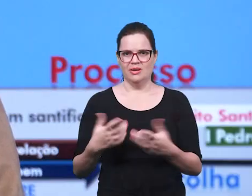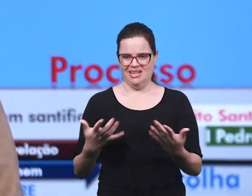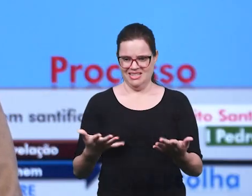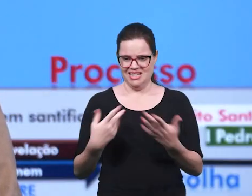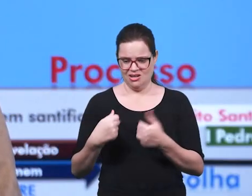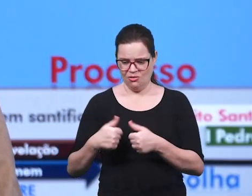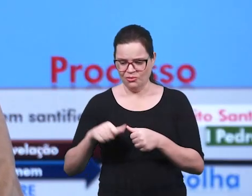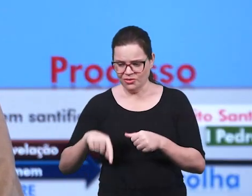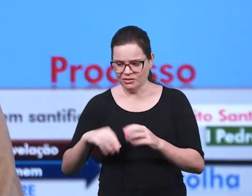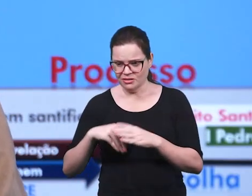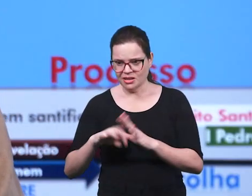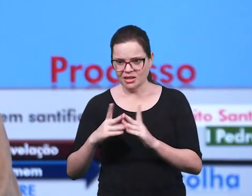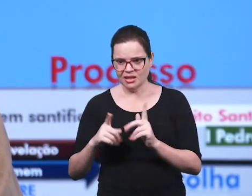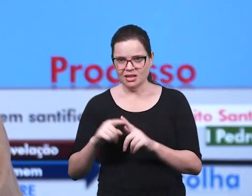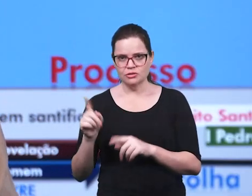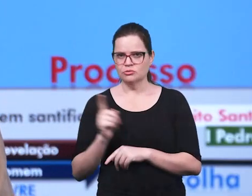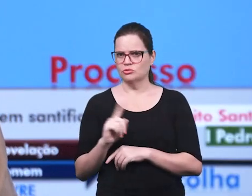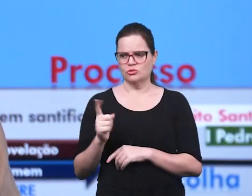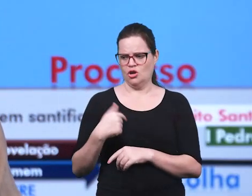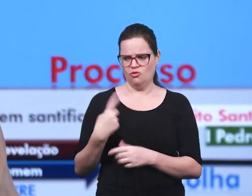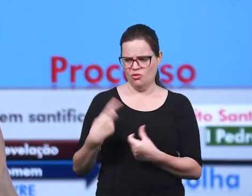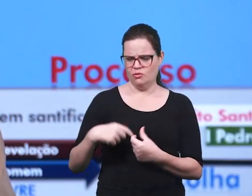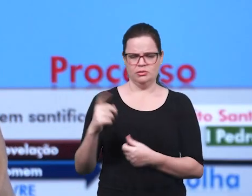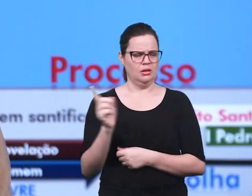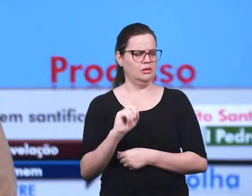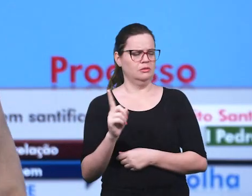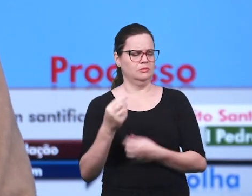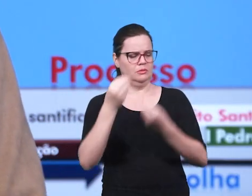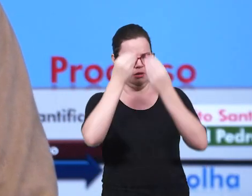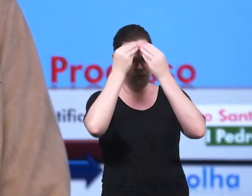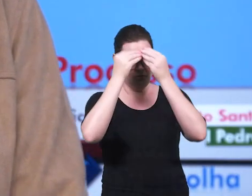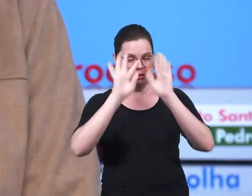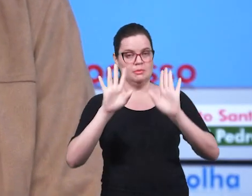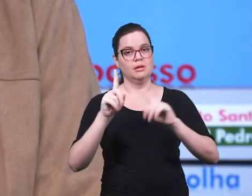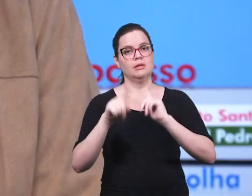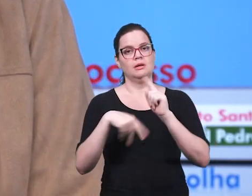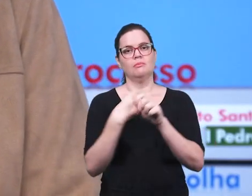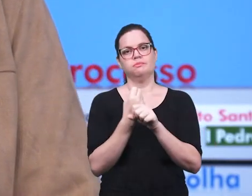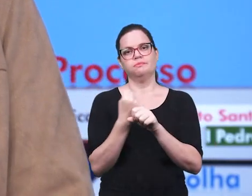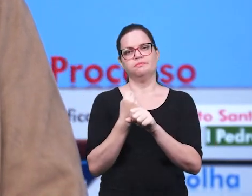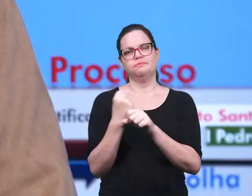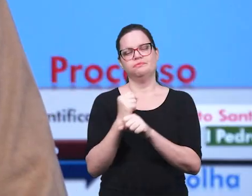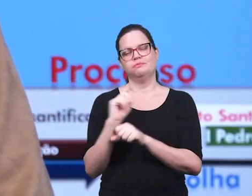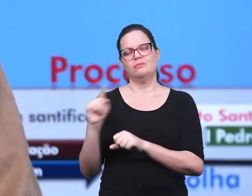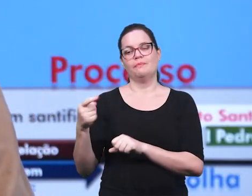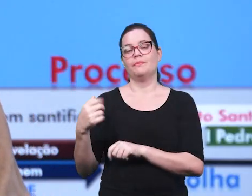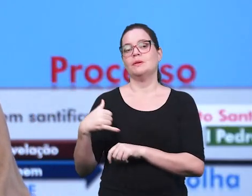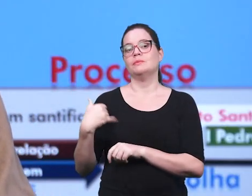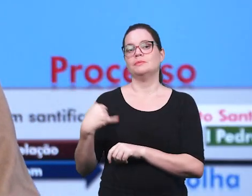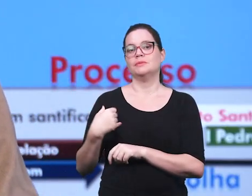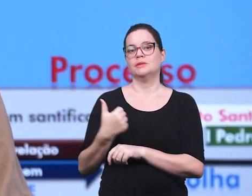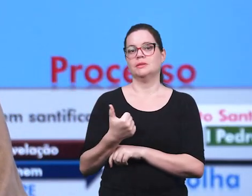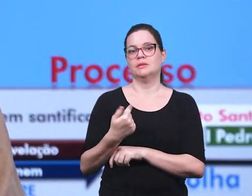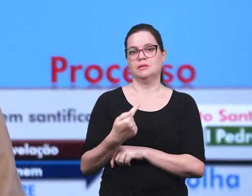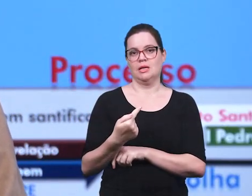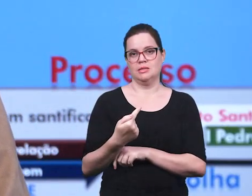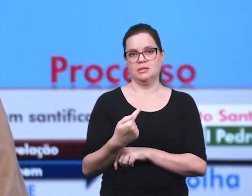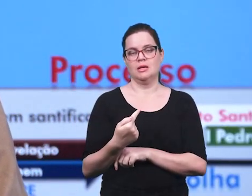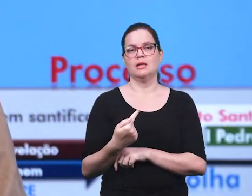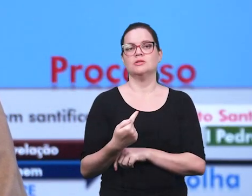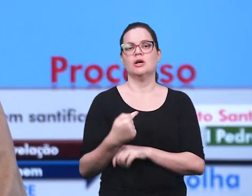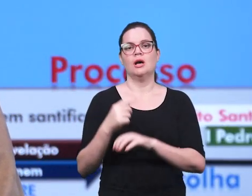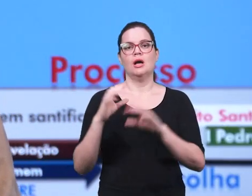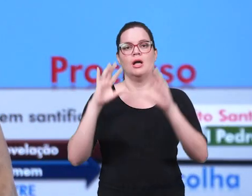aqui na igreja. E os anos passaram, e aí já aos 17 anos, certa